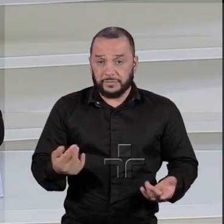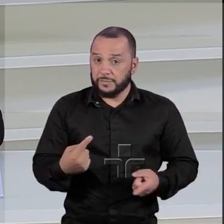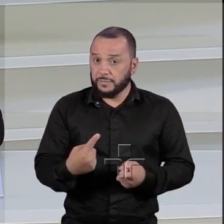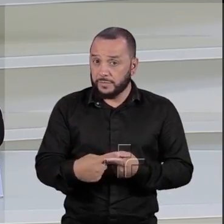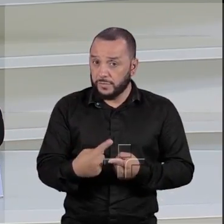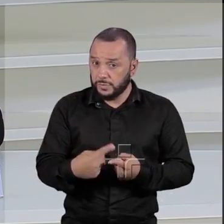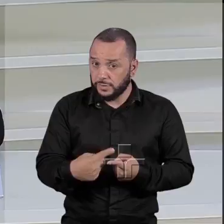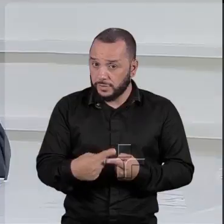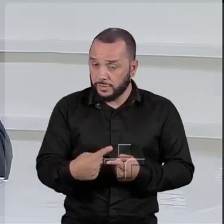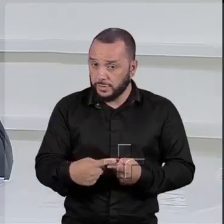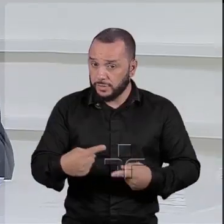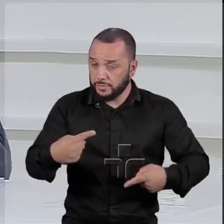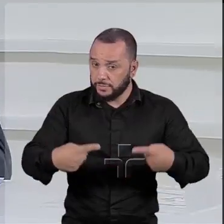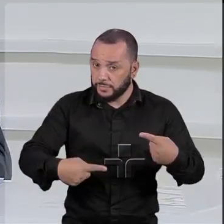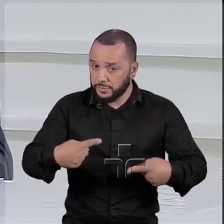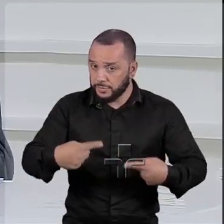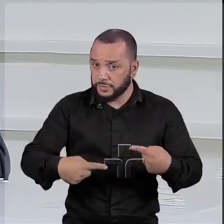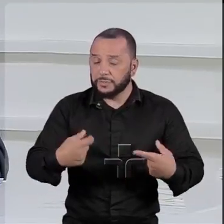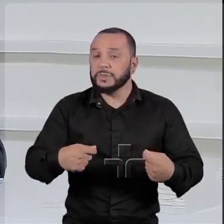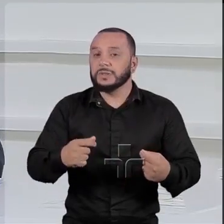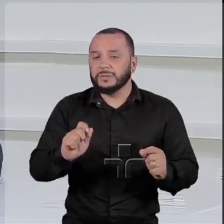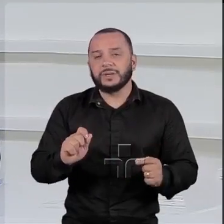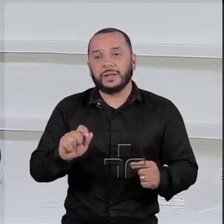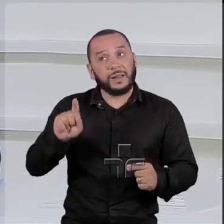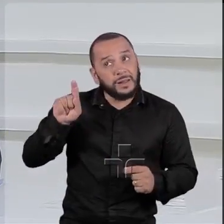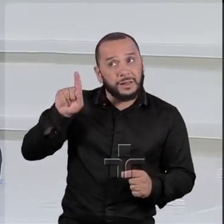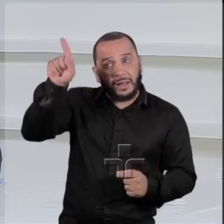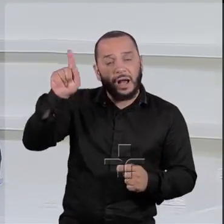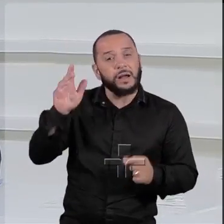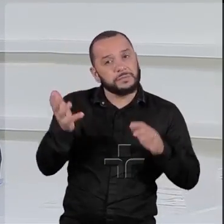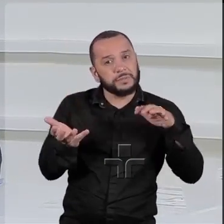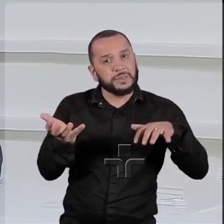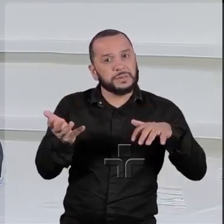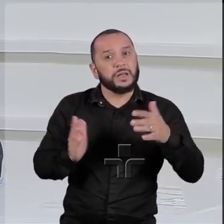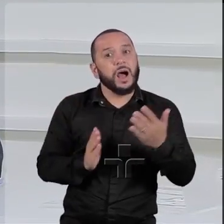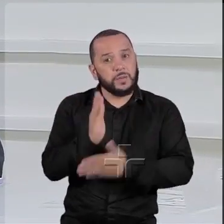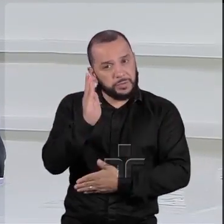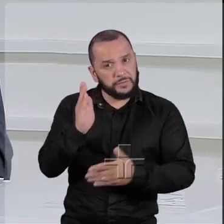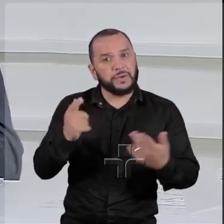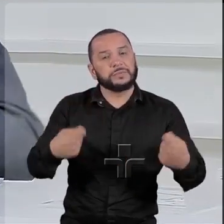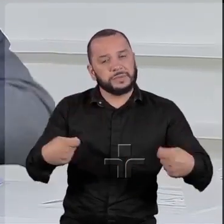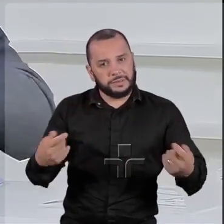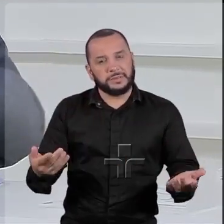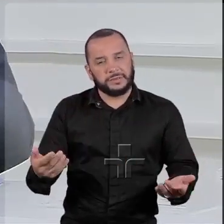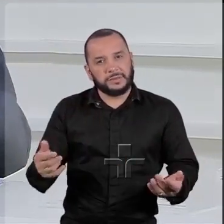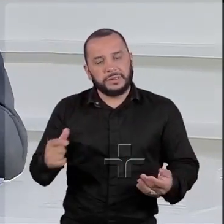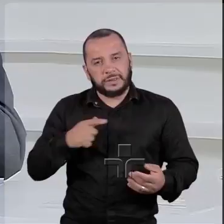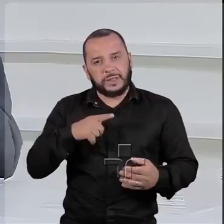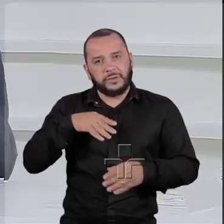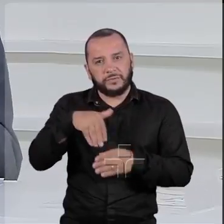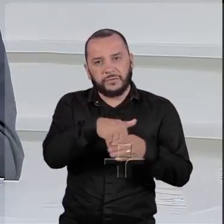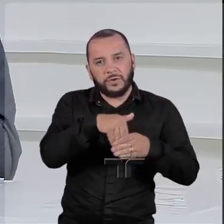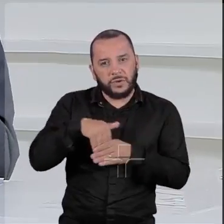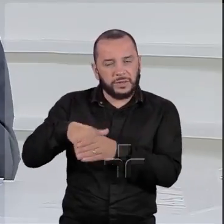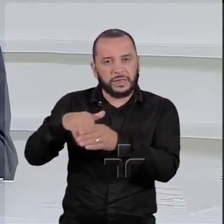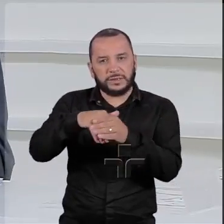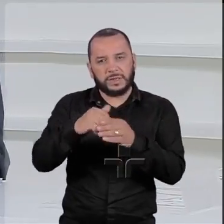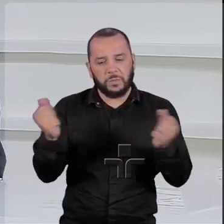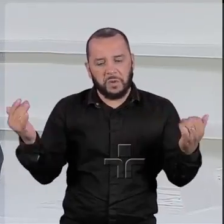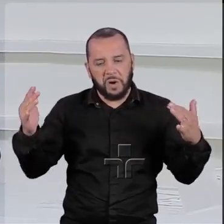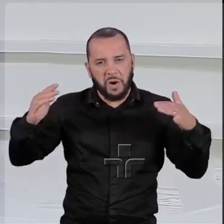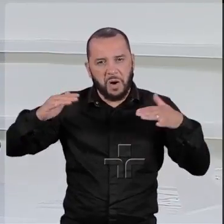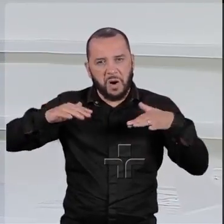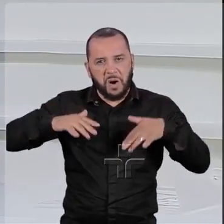Porque isso terá que ser aprovado no Congresso com quórum especial, aquela